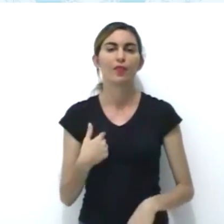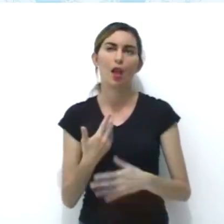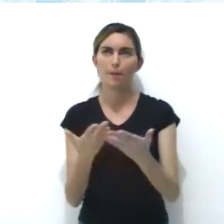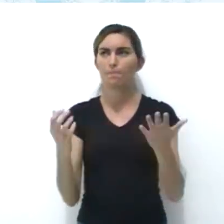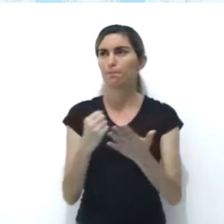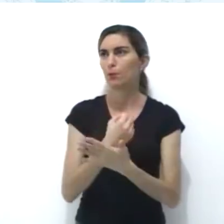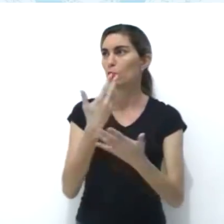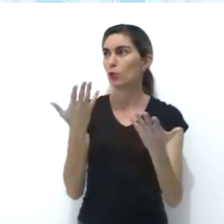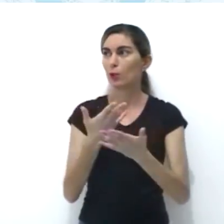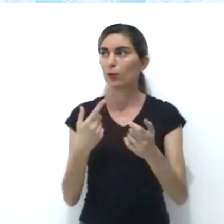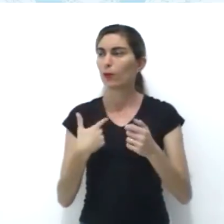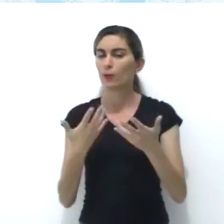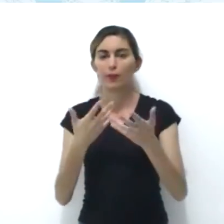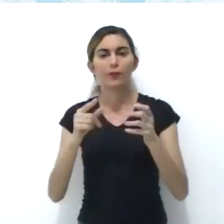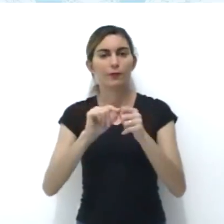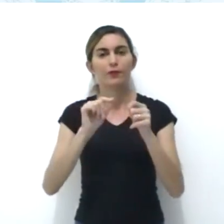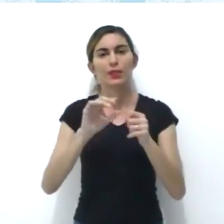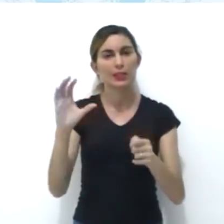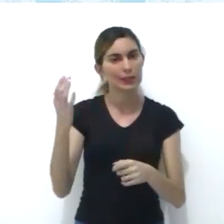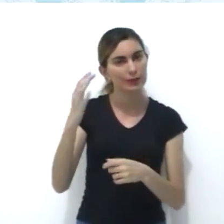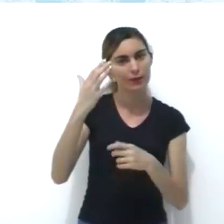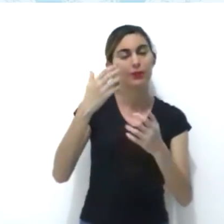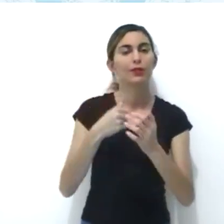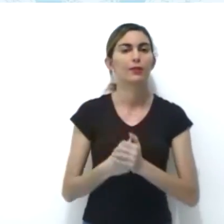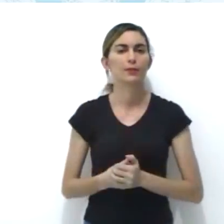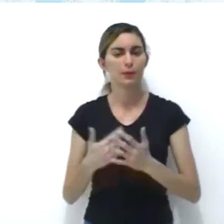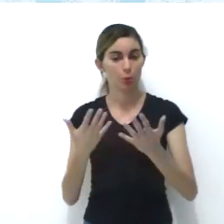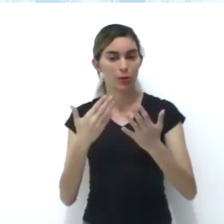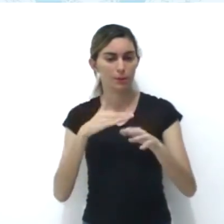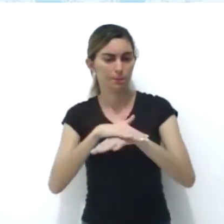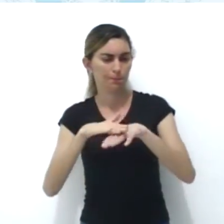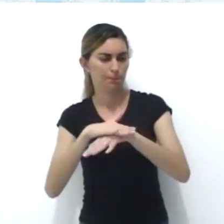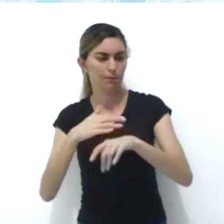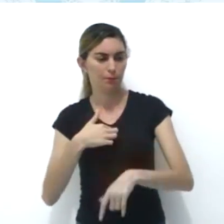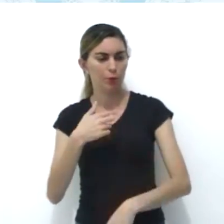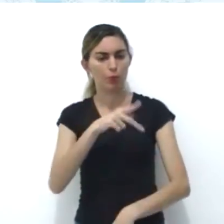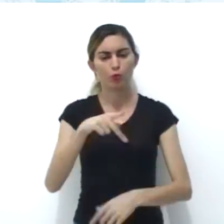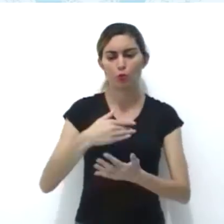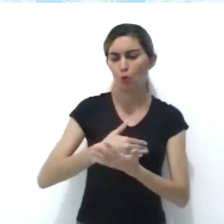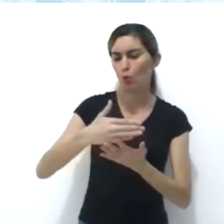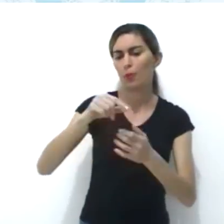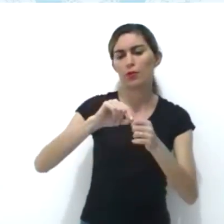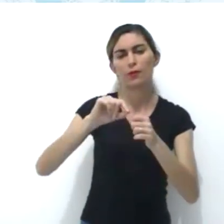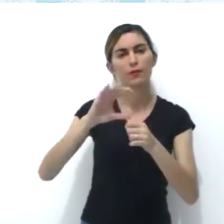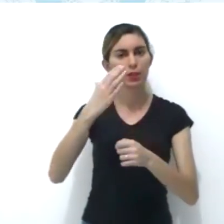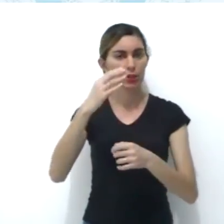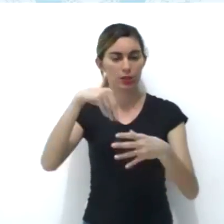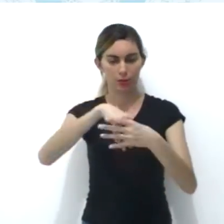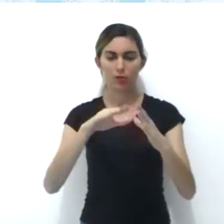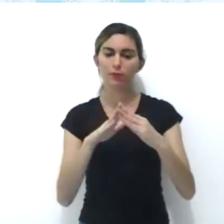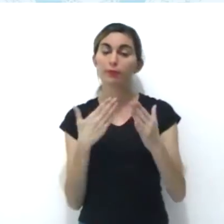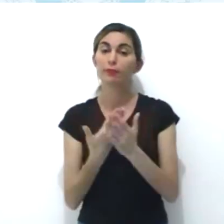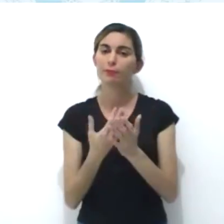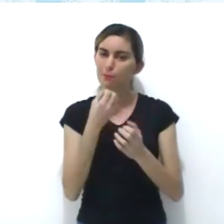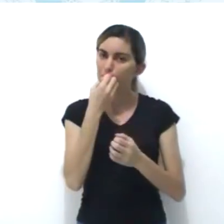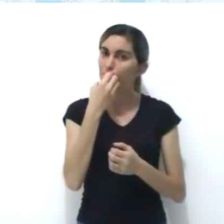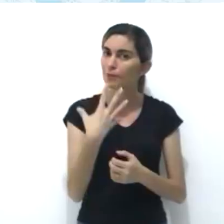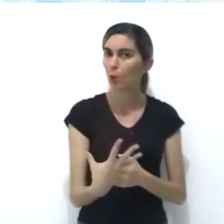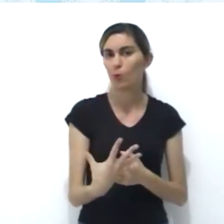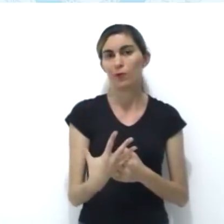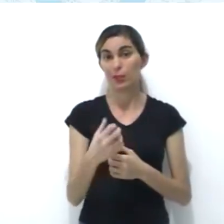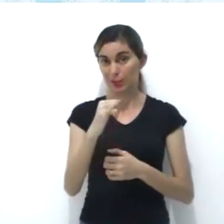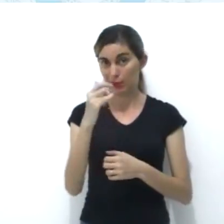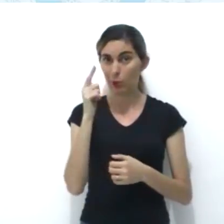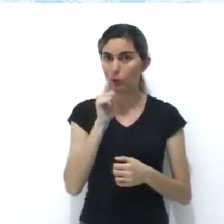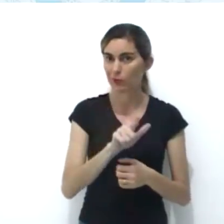aí, né? Poxa, agora eu vou querer fazer ciências, quero falar com meu professor para poder começar a fazer ciências na escola. Que